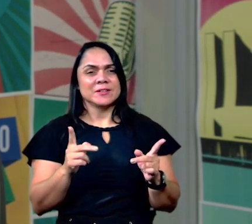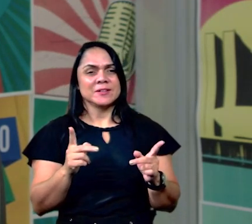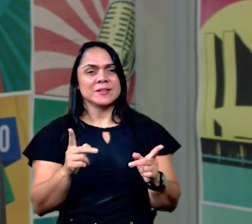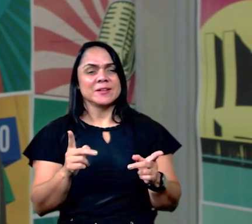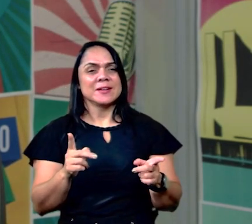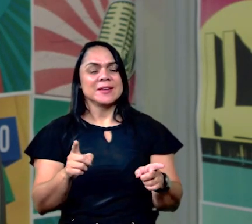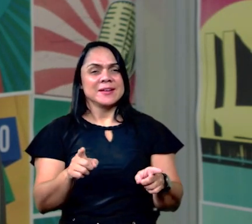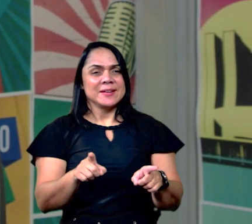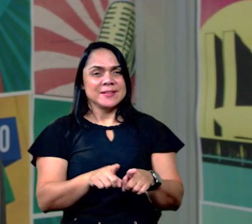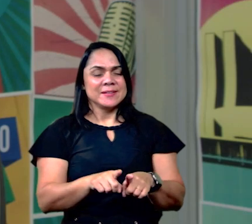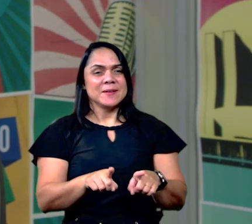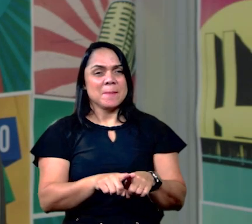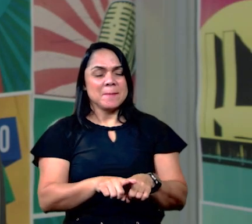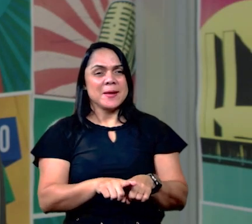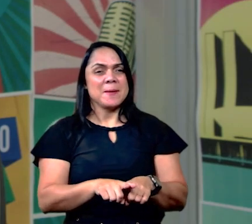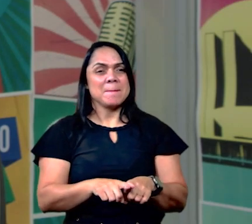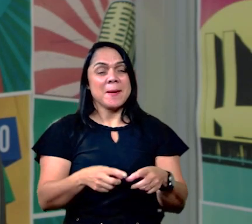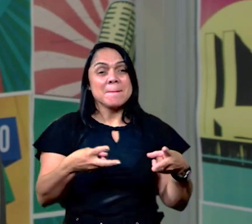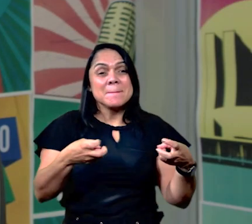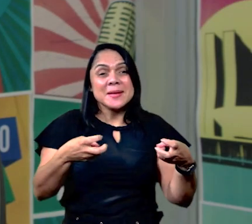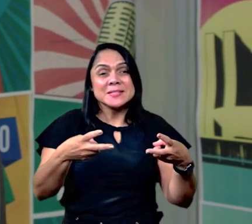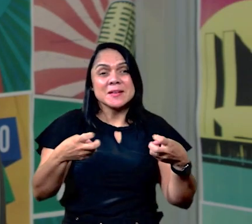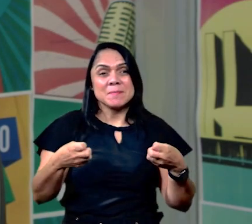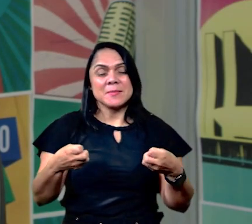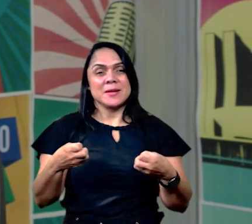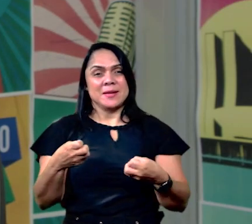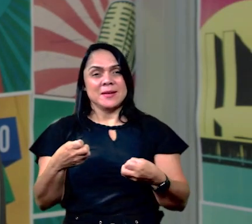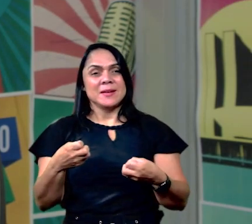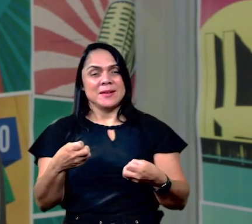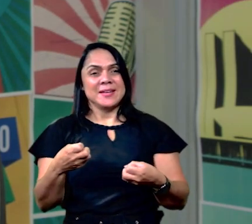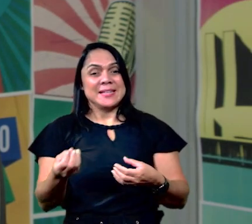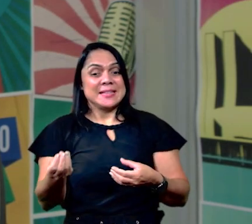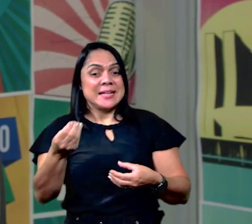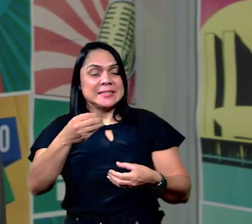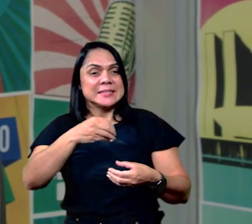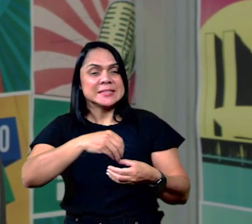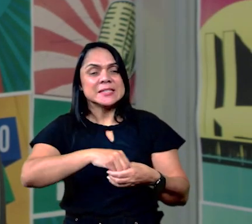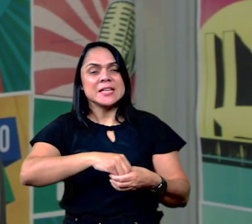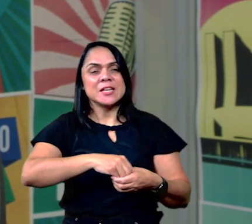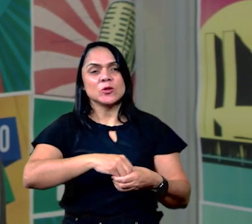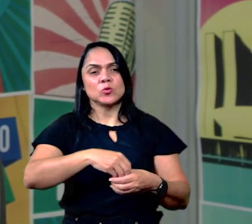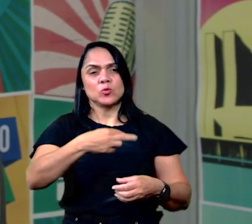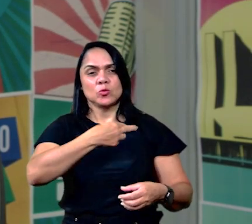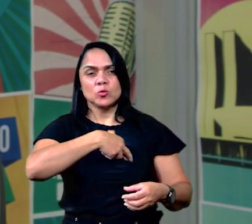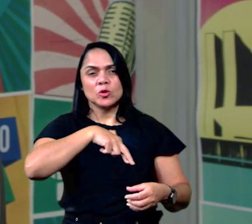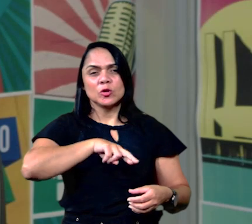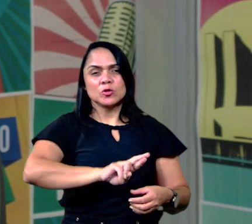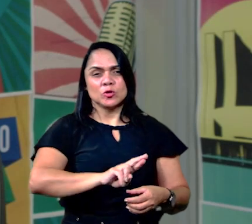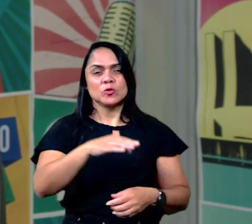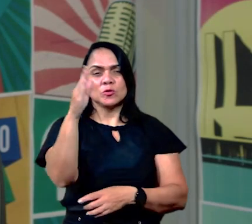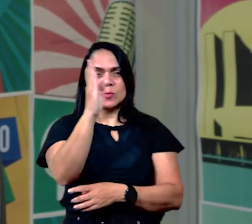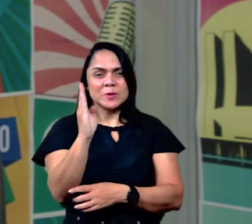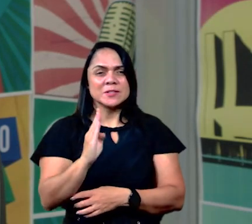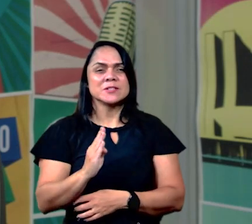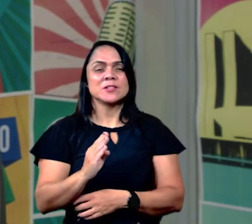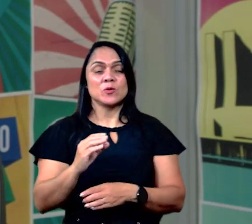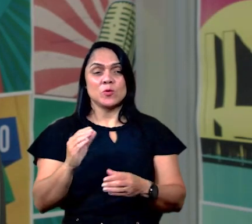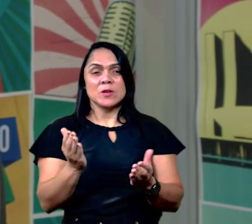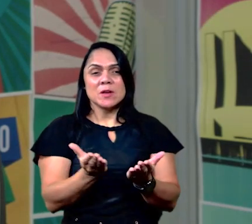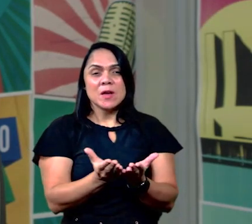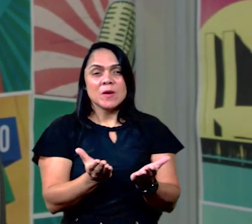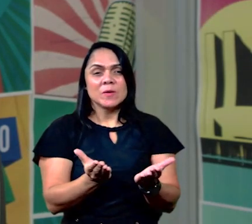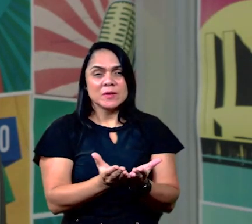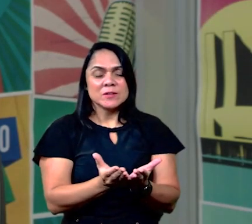gente também ver, não é, que a diversidade também está dentro do campo religioso majoritário no Brasil, que é o cristianismo, né,